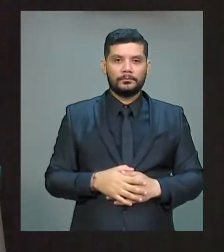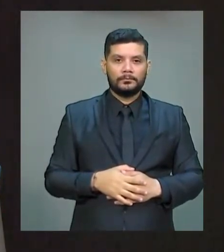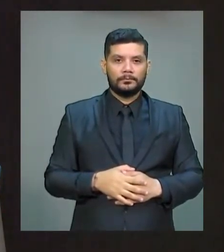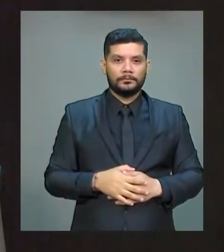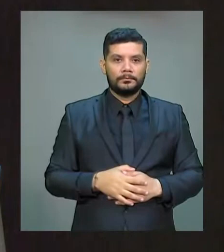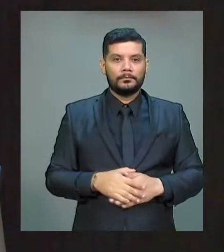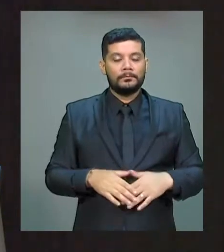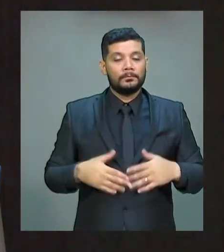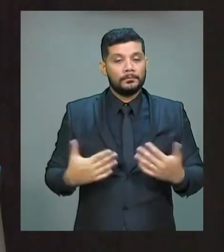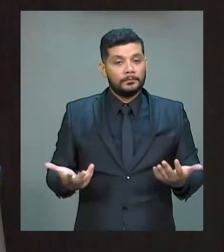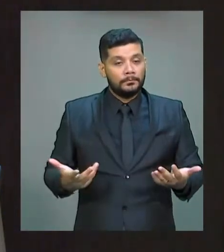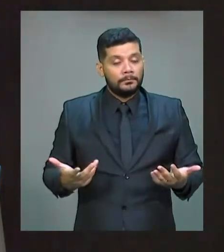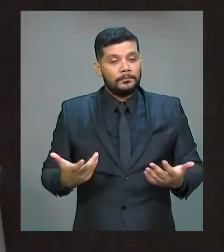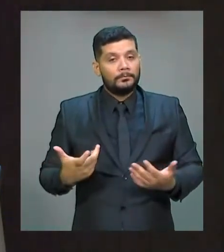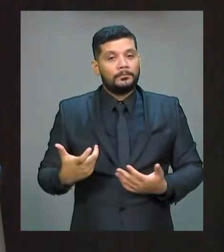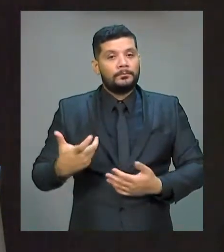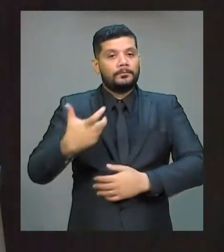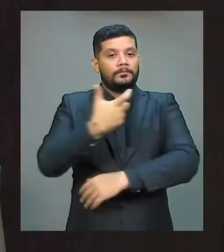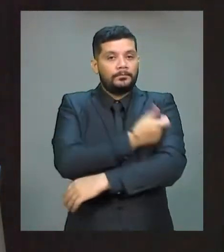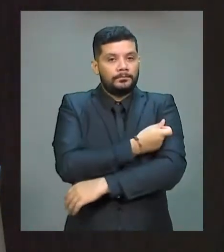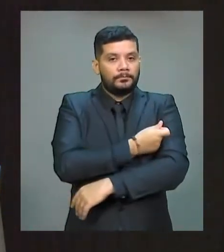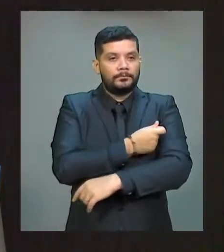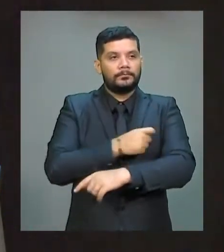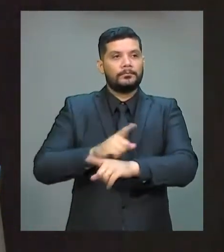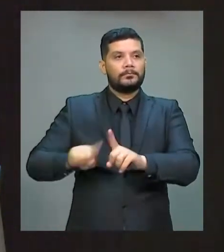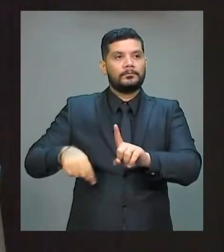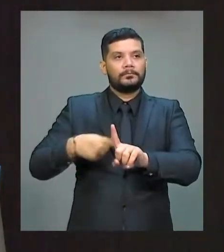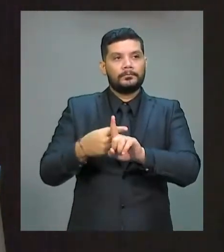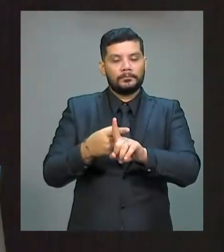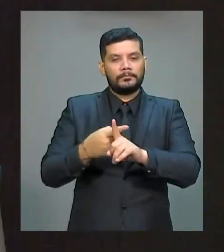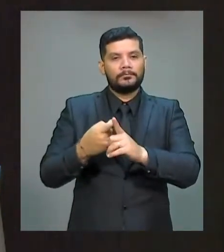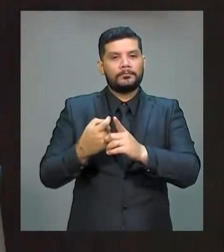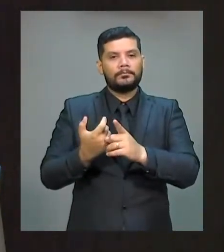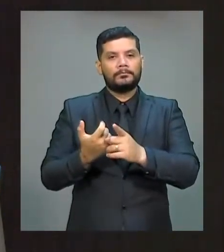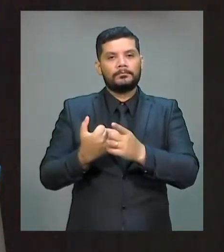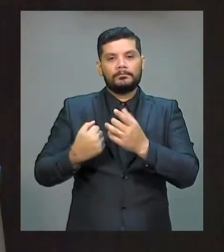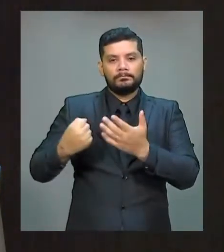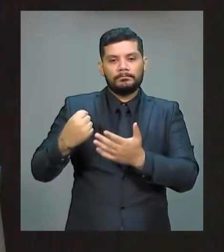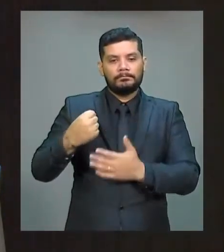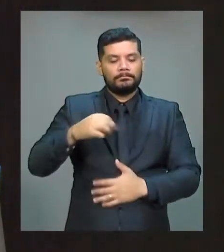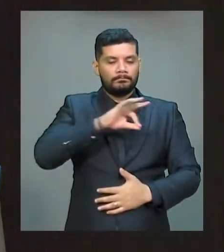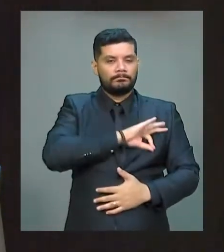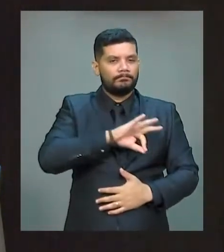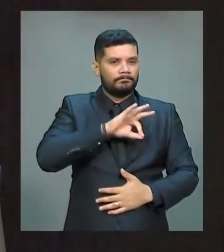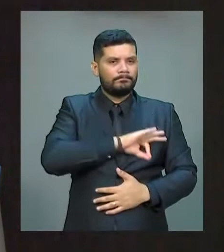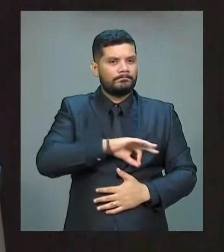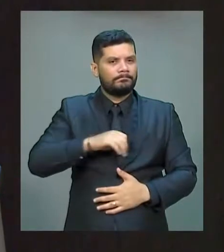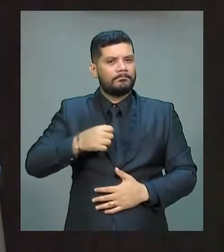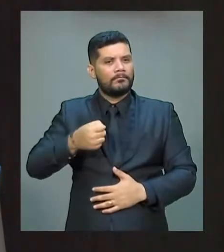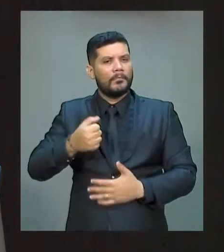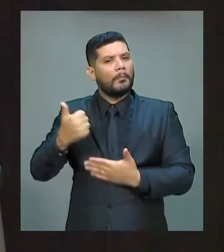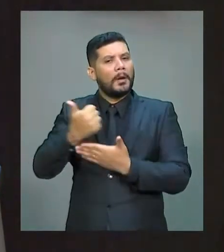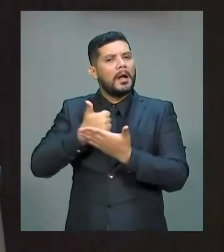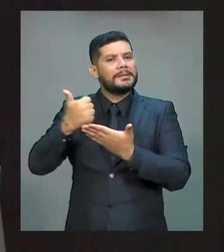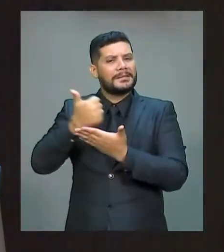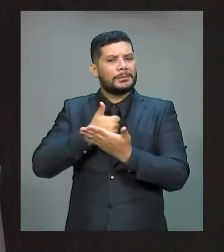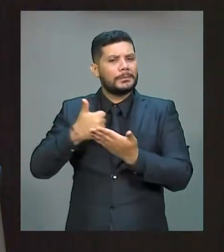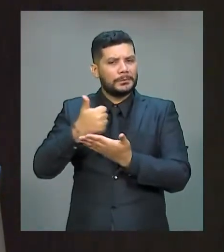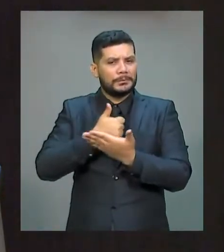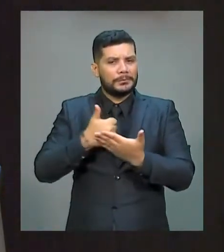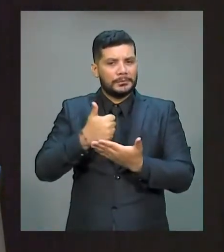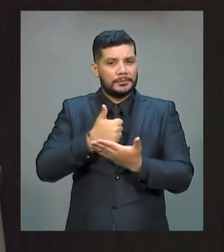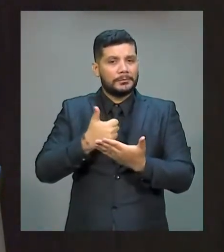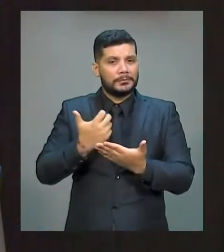vacina e renda básica. Vacina e renda básica. E eu não poderia,